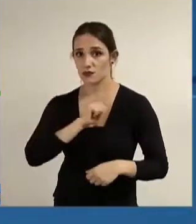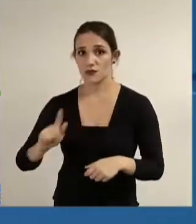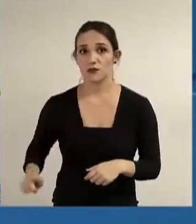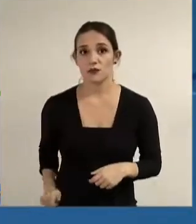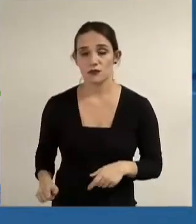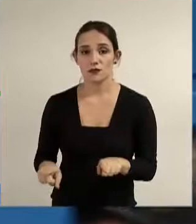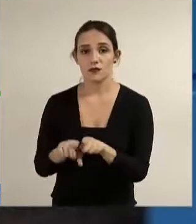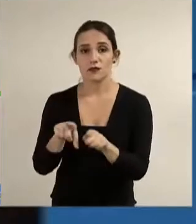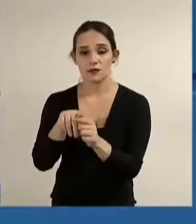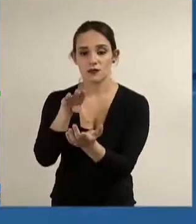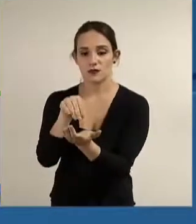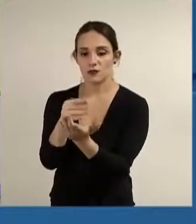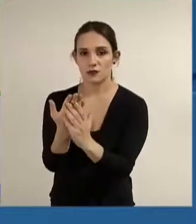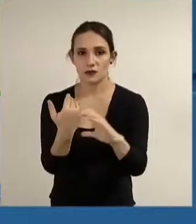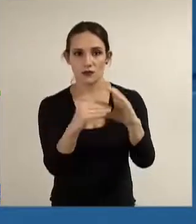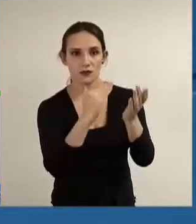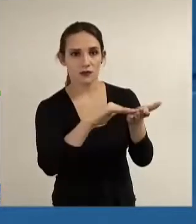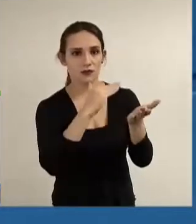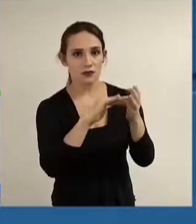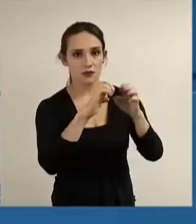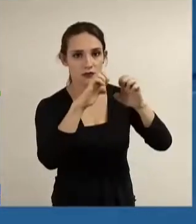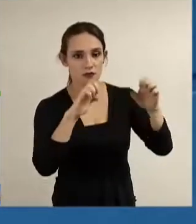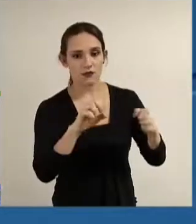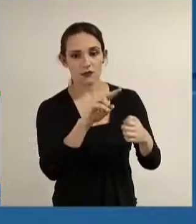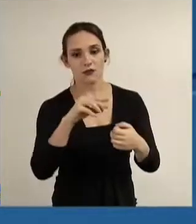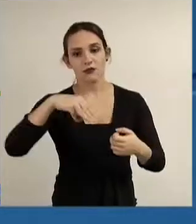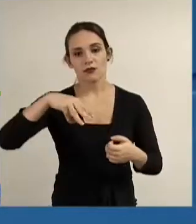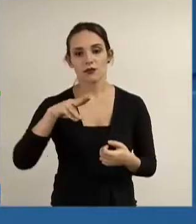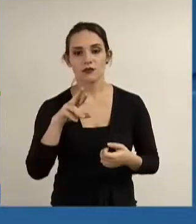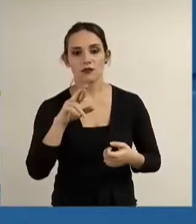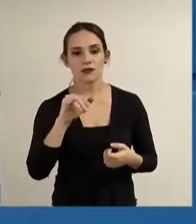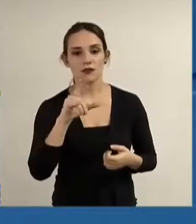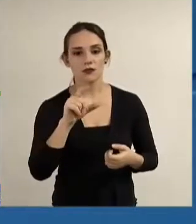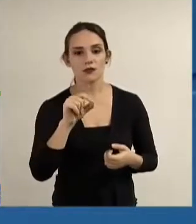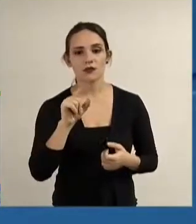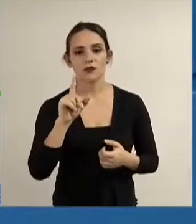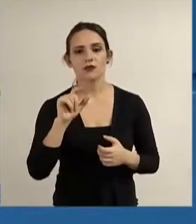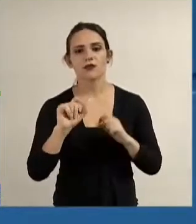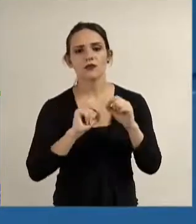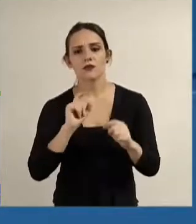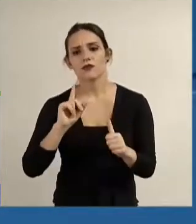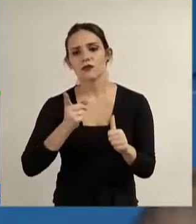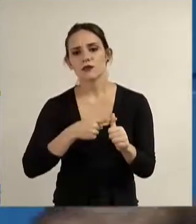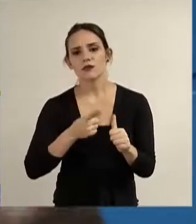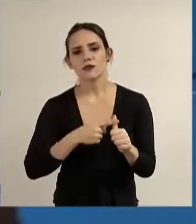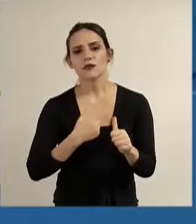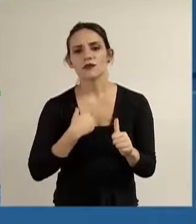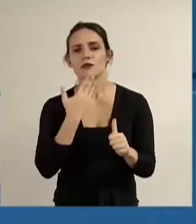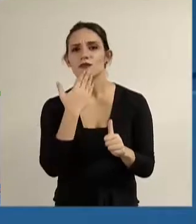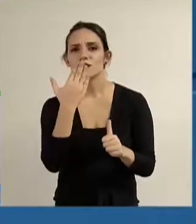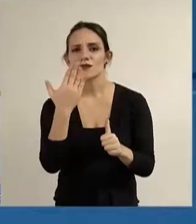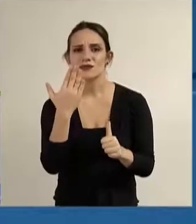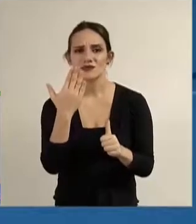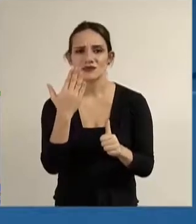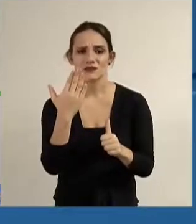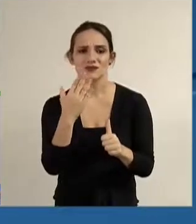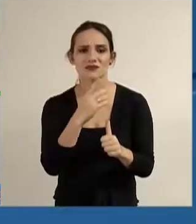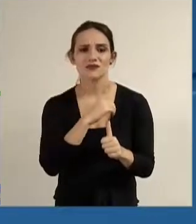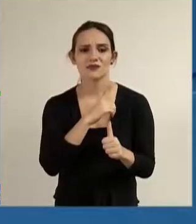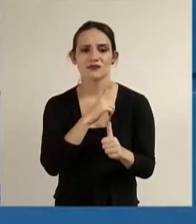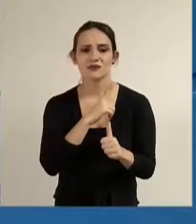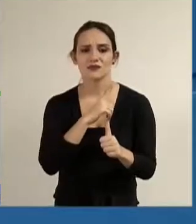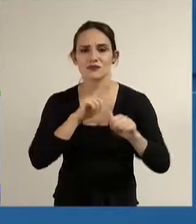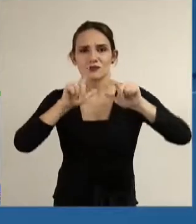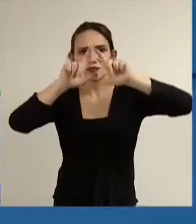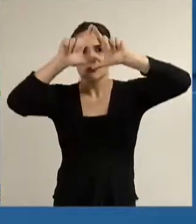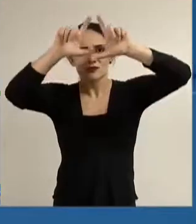de Infraestrutura, senhor Murilo Zawitch. A primeira, solicitando a revitalização da placa Capital